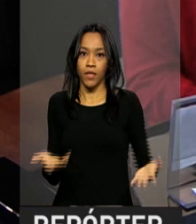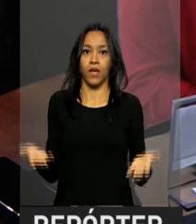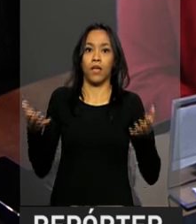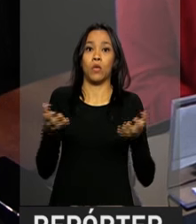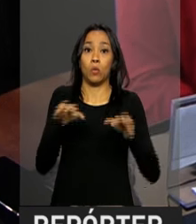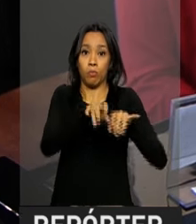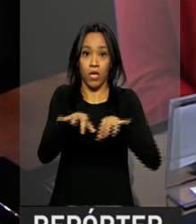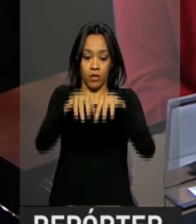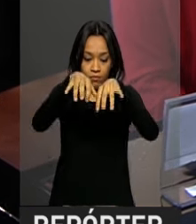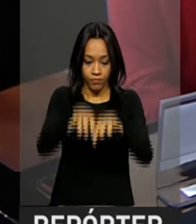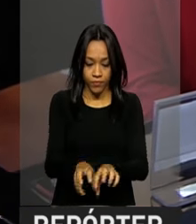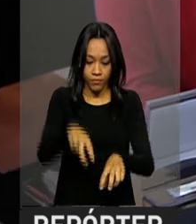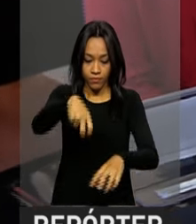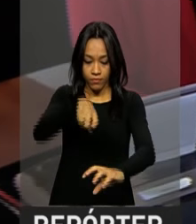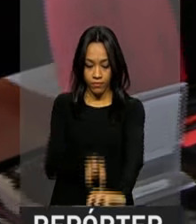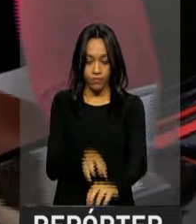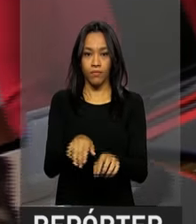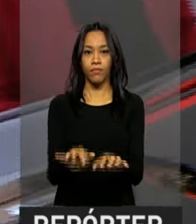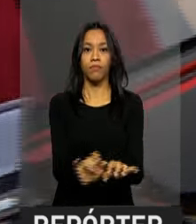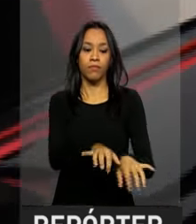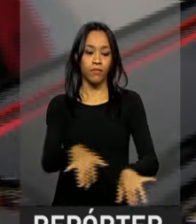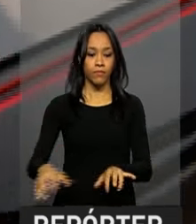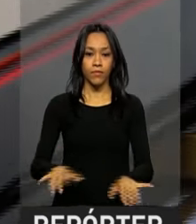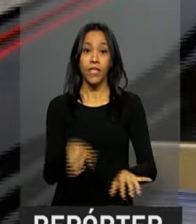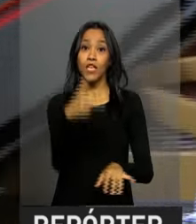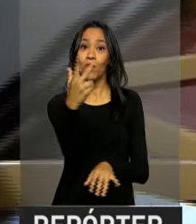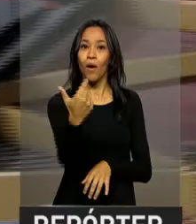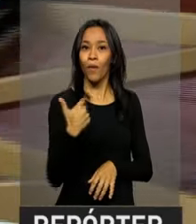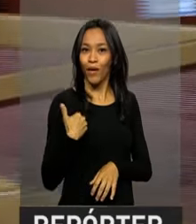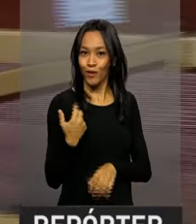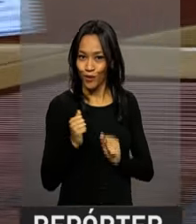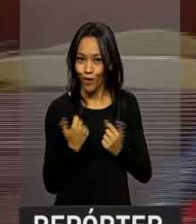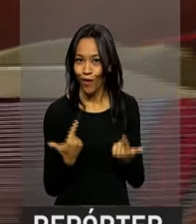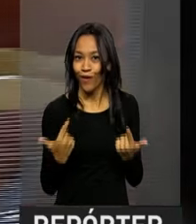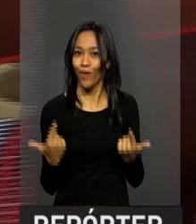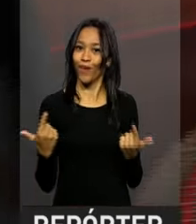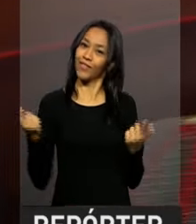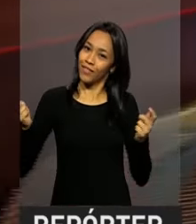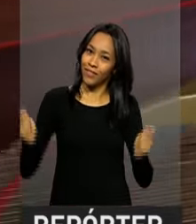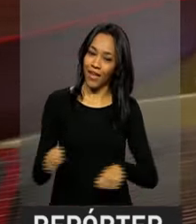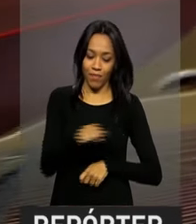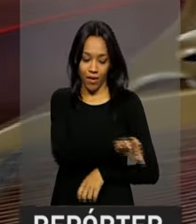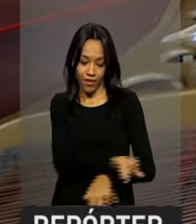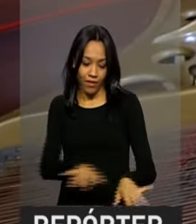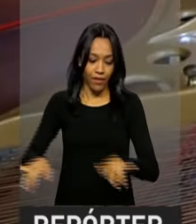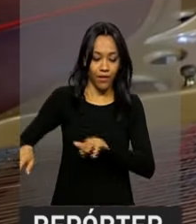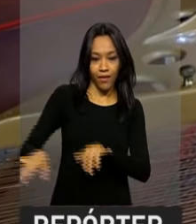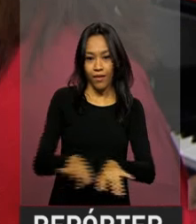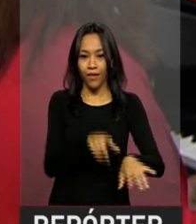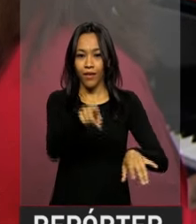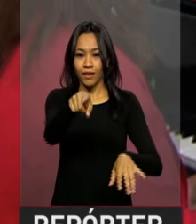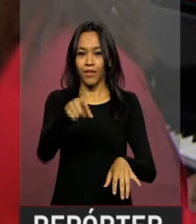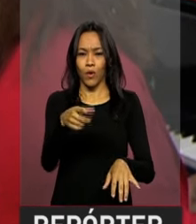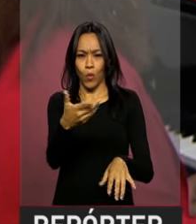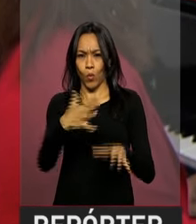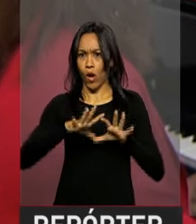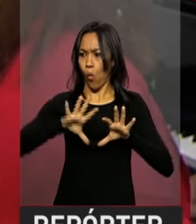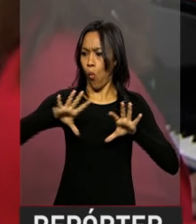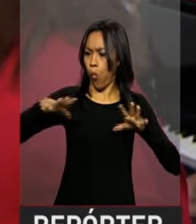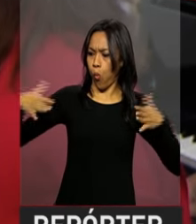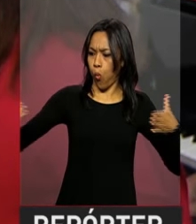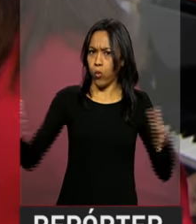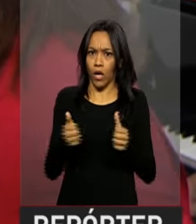convidados e para quem tiver sorte como eu pode ter a chance de dedilhar uma canção neste piano de Calda